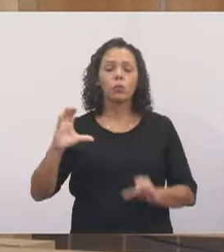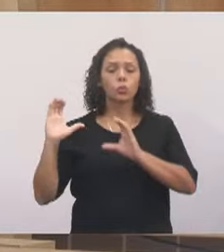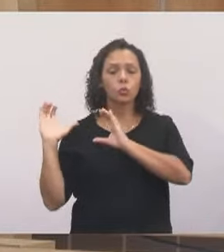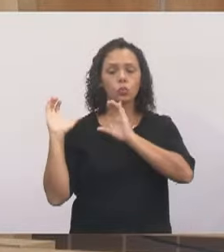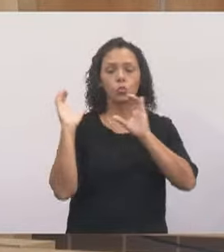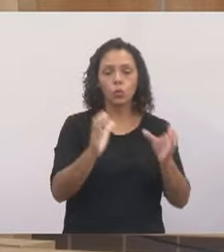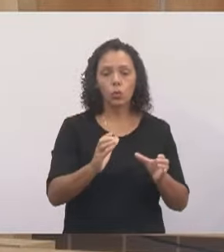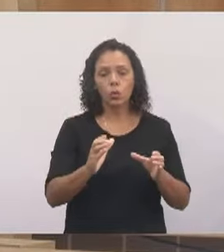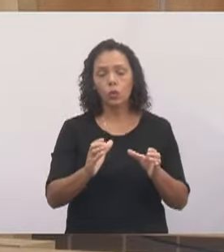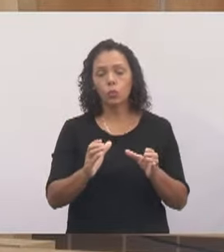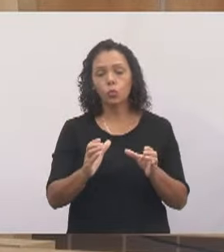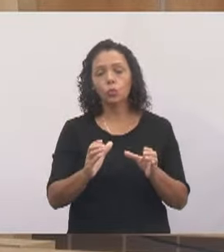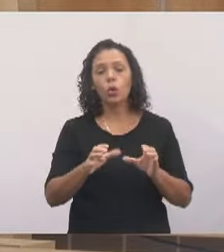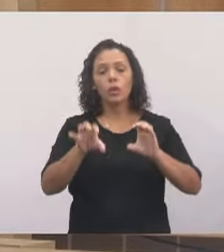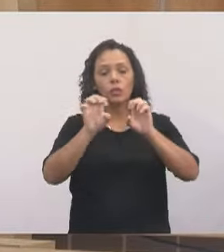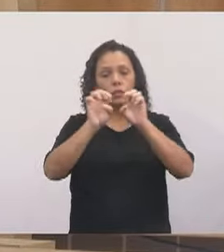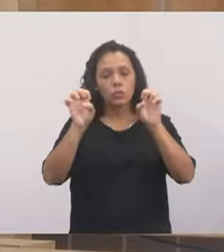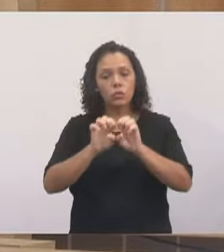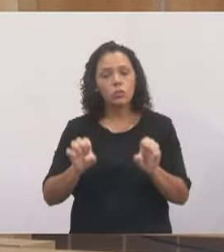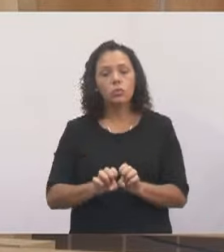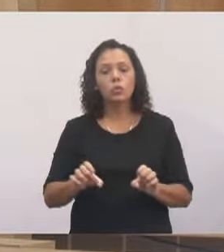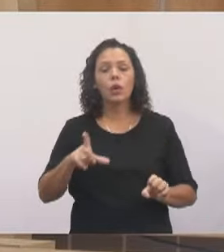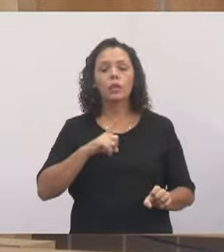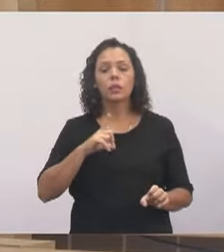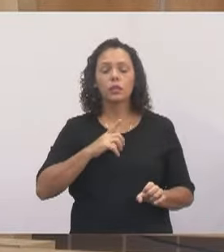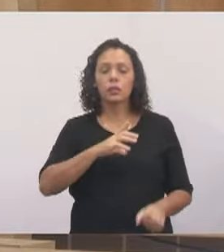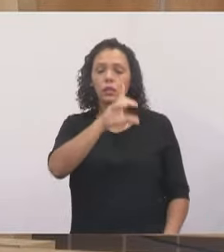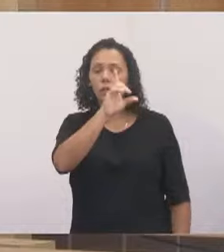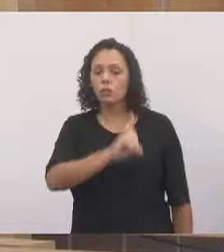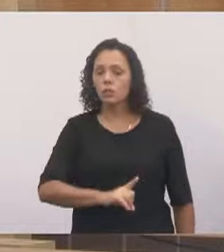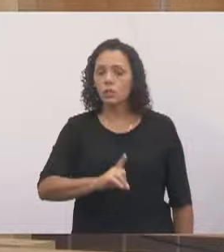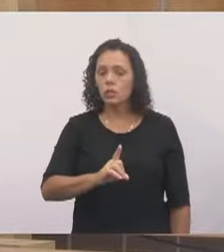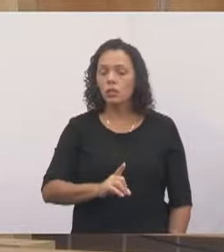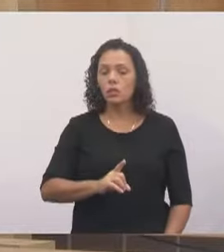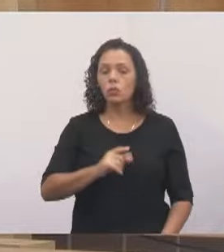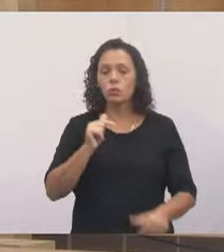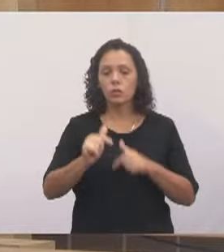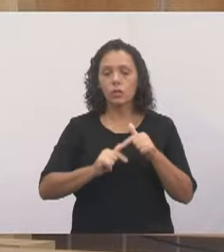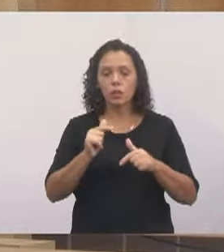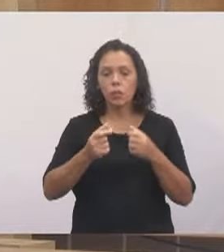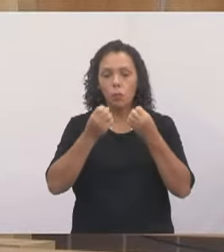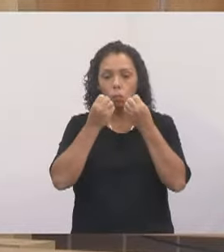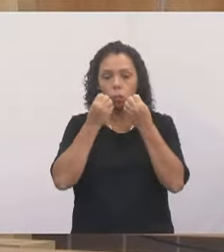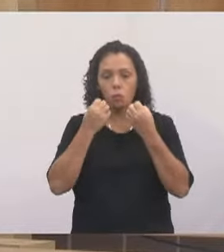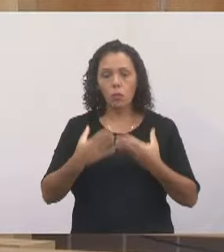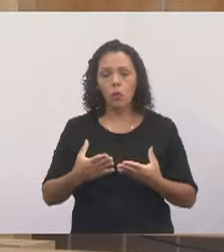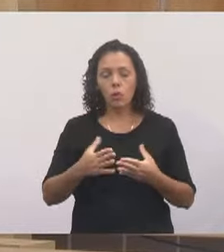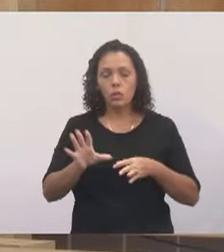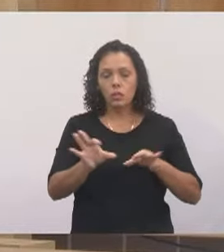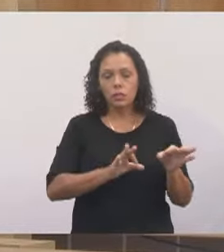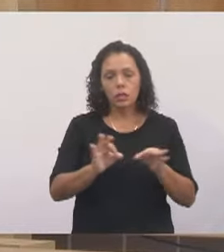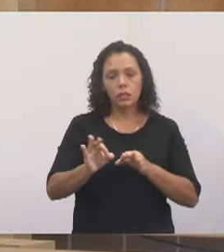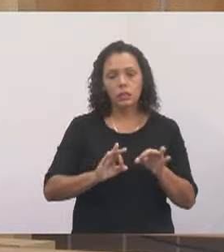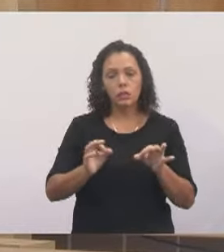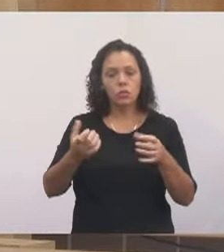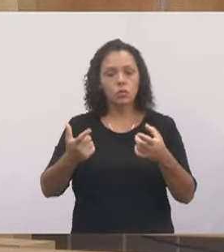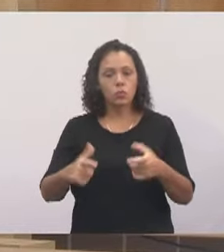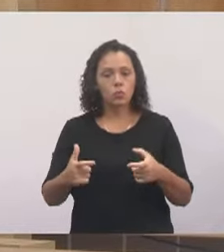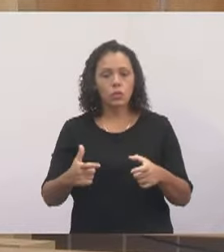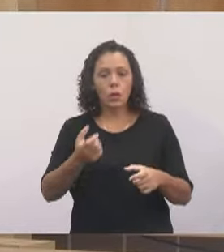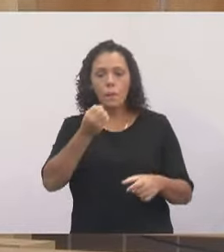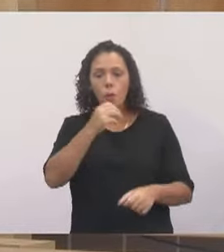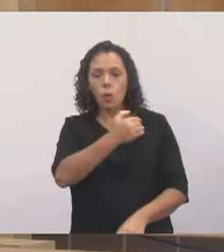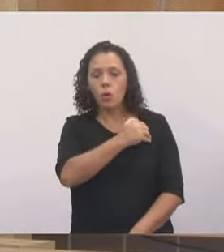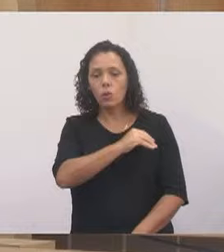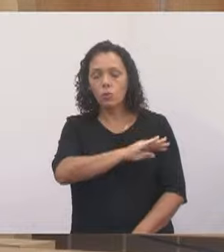se estruturou, né? E hoje tem uma excelente diretoria, está se fazendo um excelente campo do rugby ali no Morro do Cristo, e eu tenho certeza